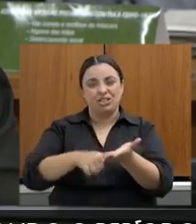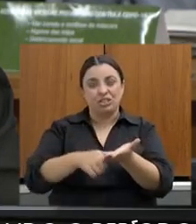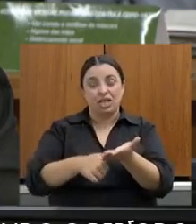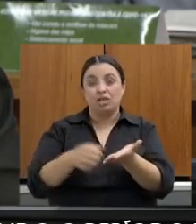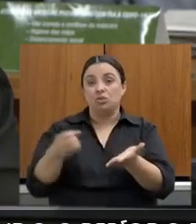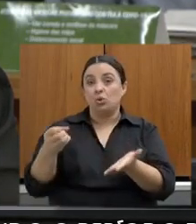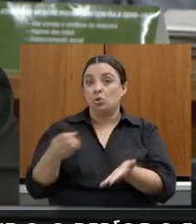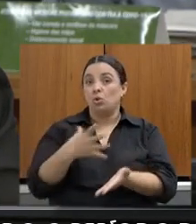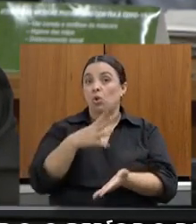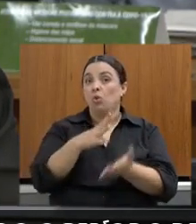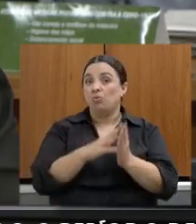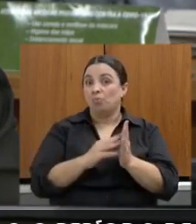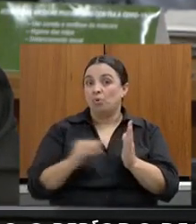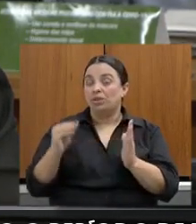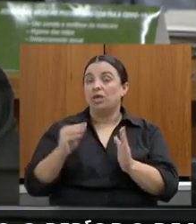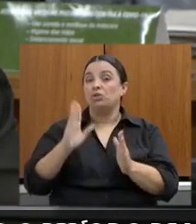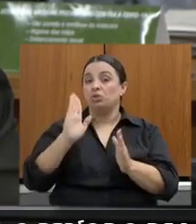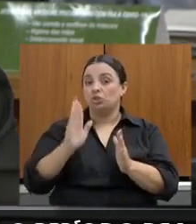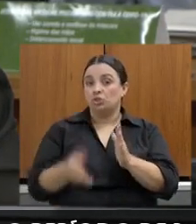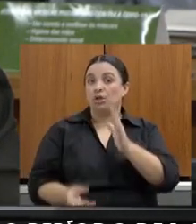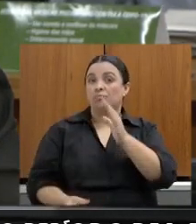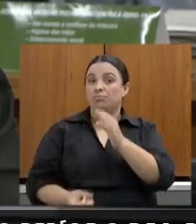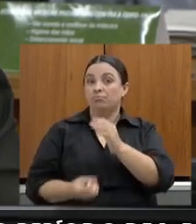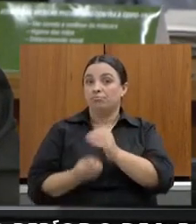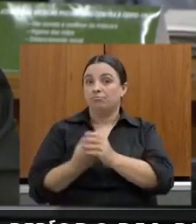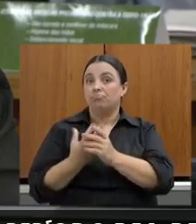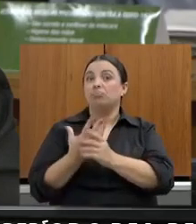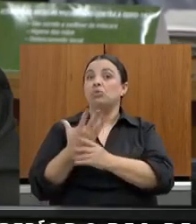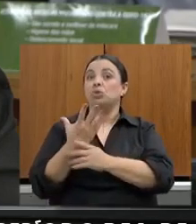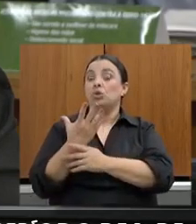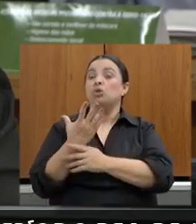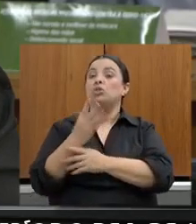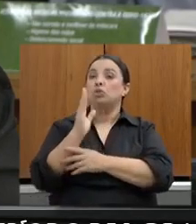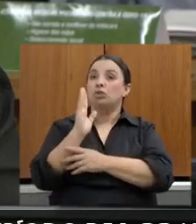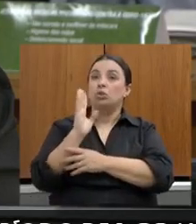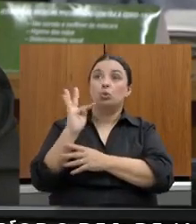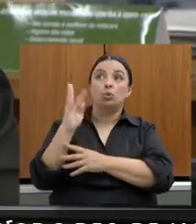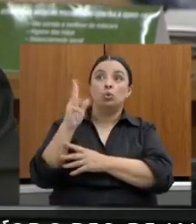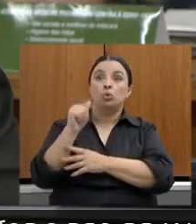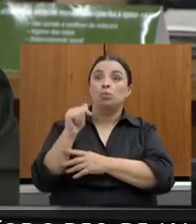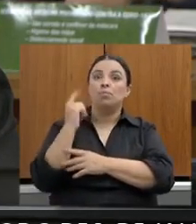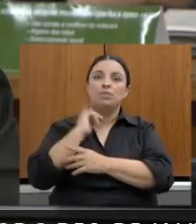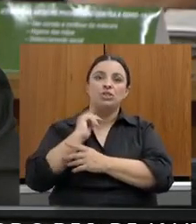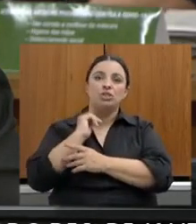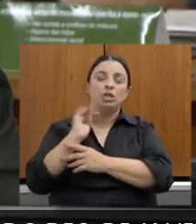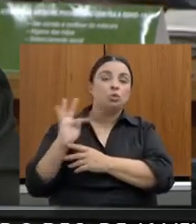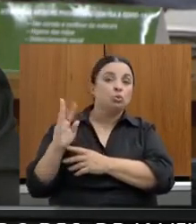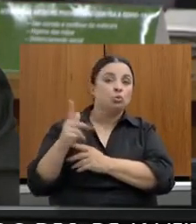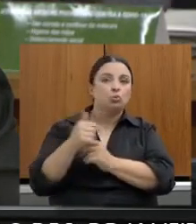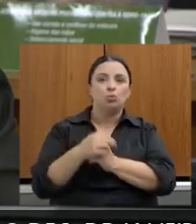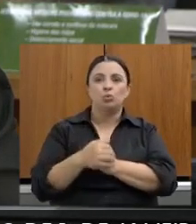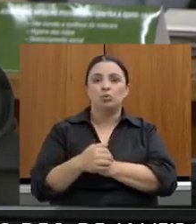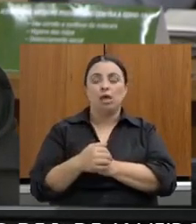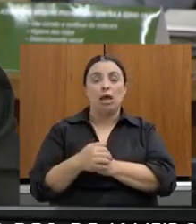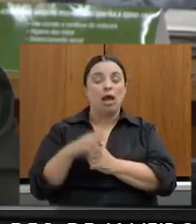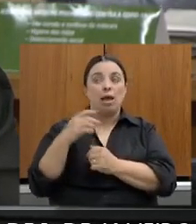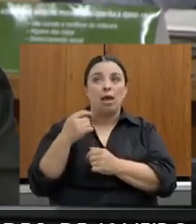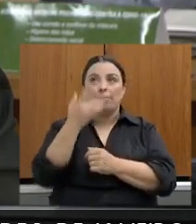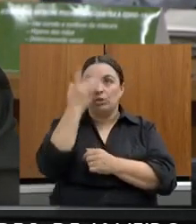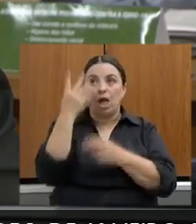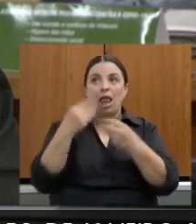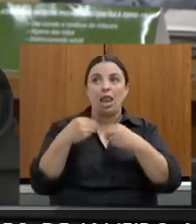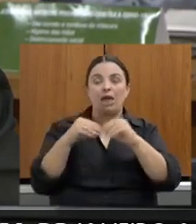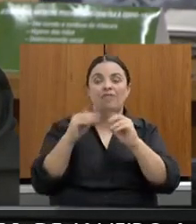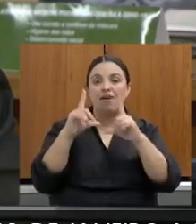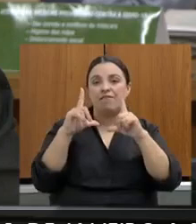modelo já está implantado em todo estado de Minas Gerais a pessoa não precisa mais levar foto